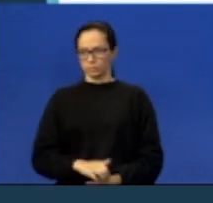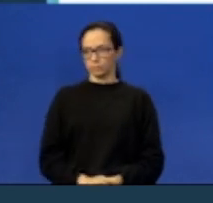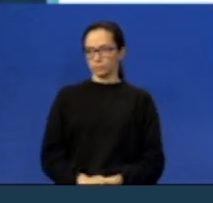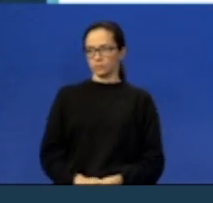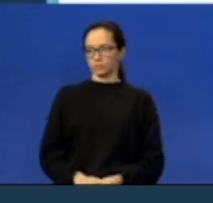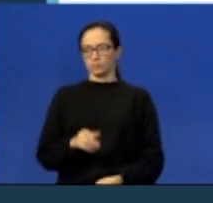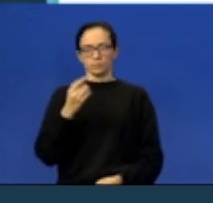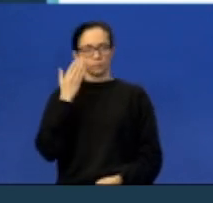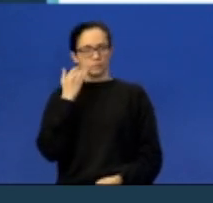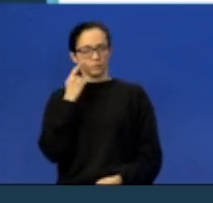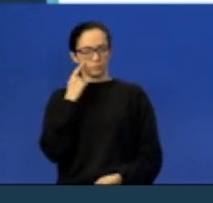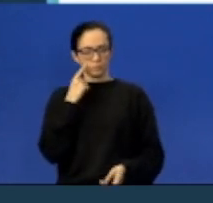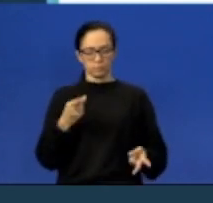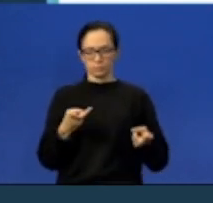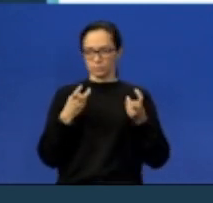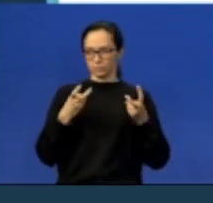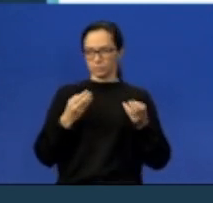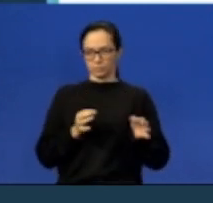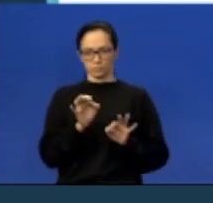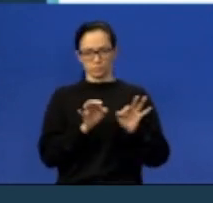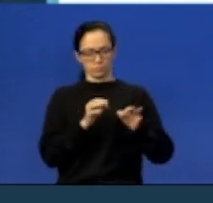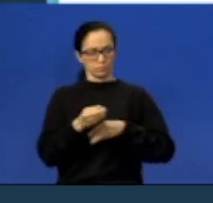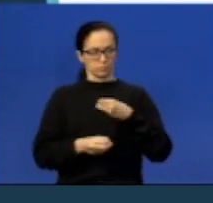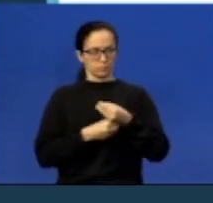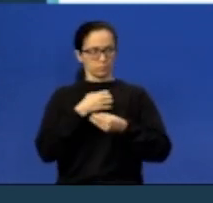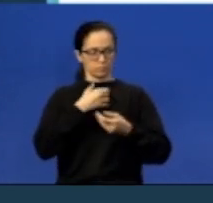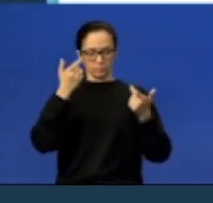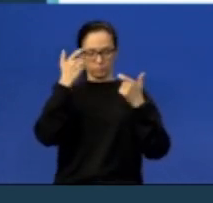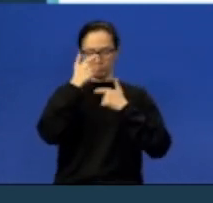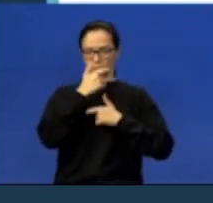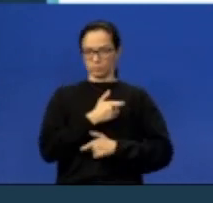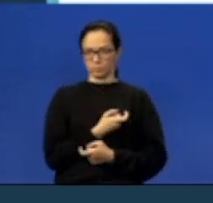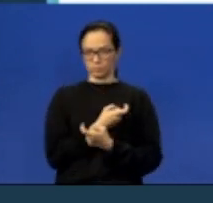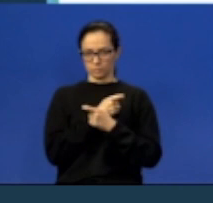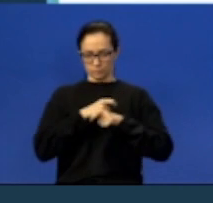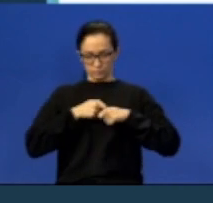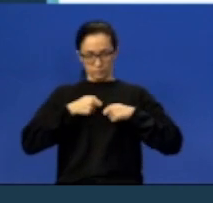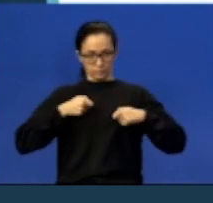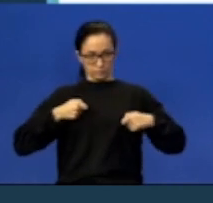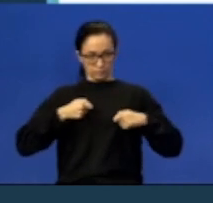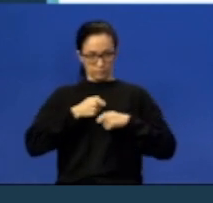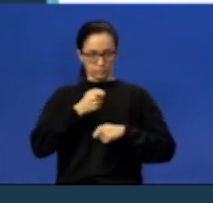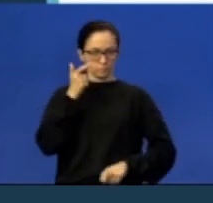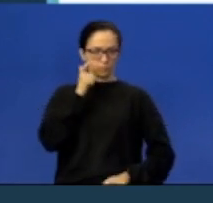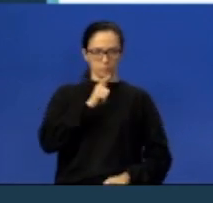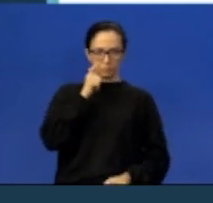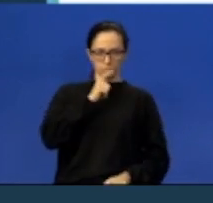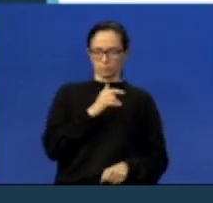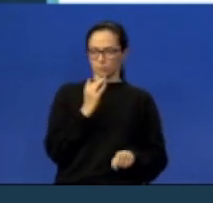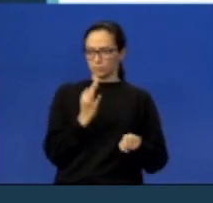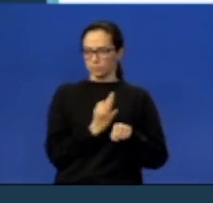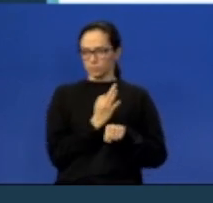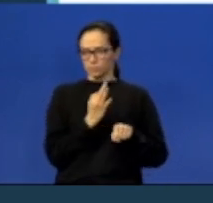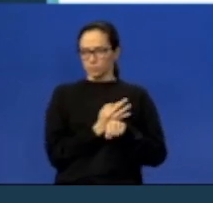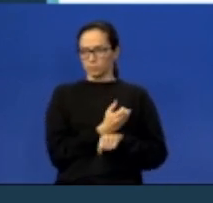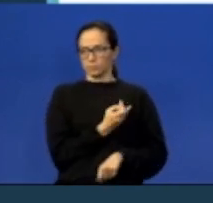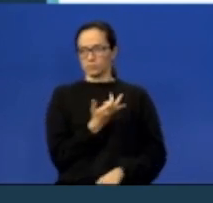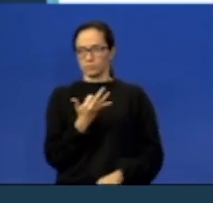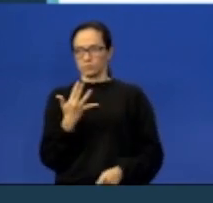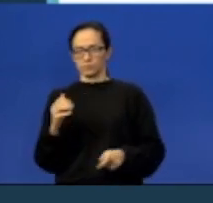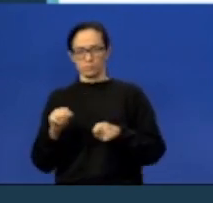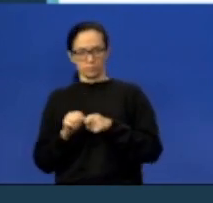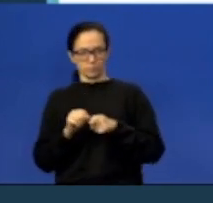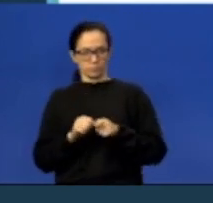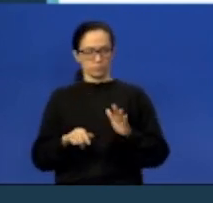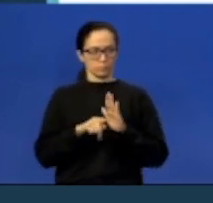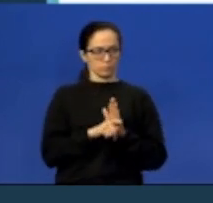esse colágeno que garante a elasticidade do tecido ósseo. E ele apresenta uma característica de resistência tensiva, que é a